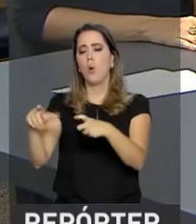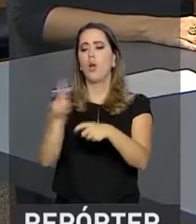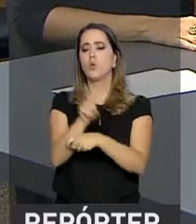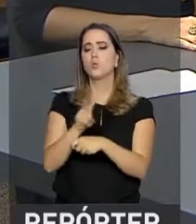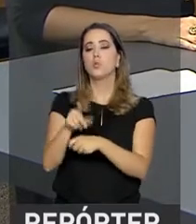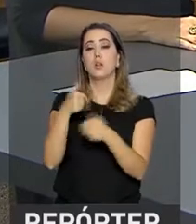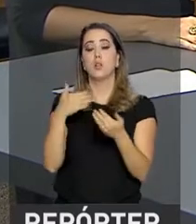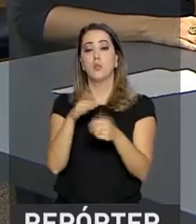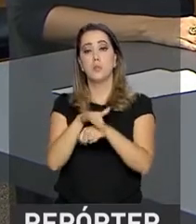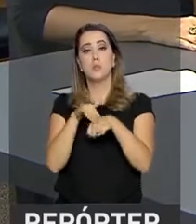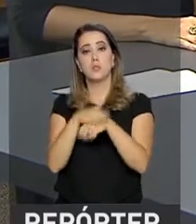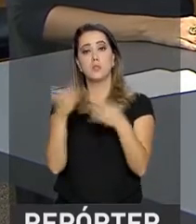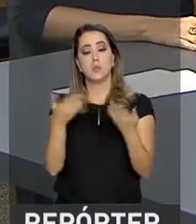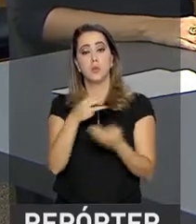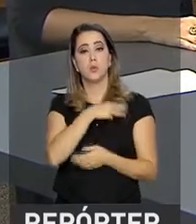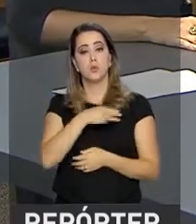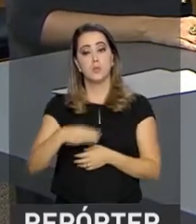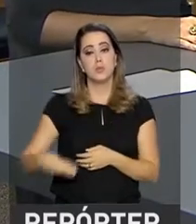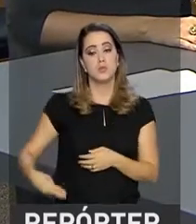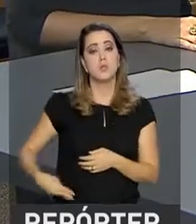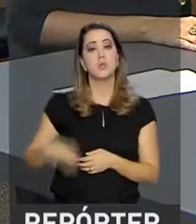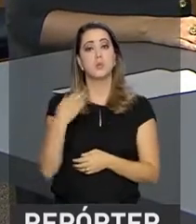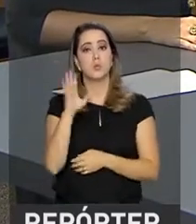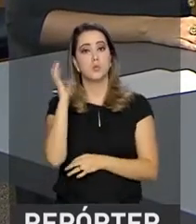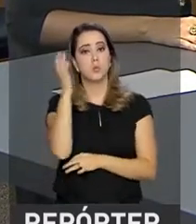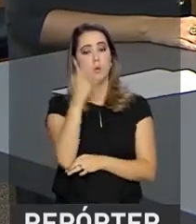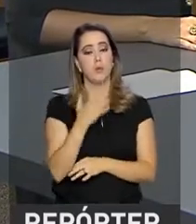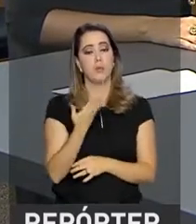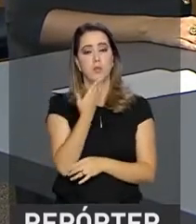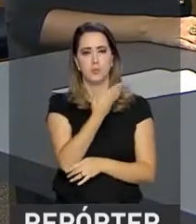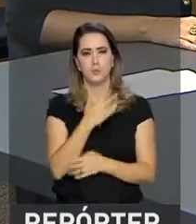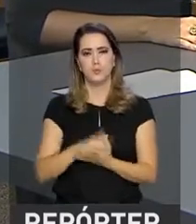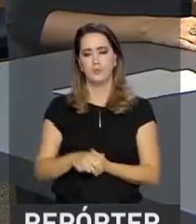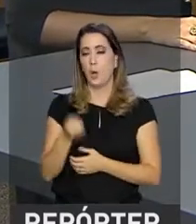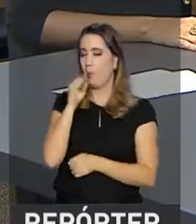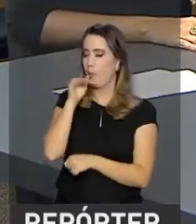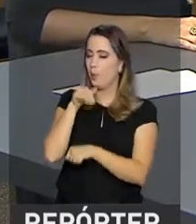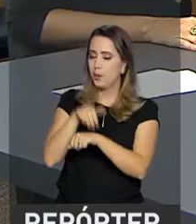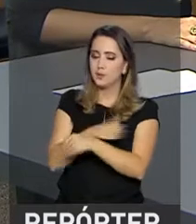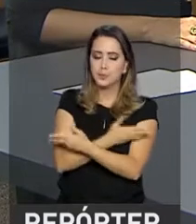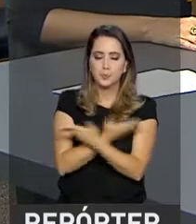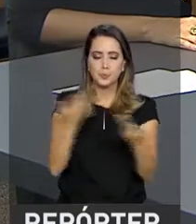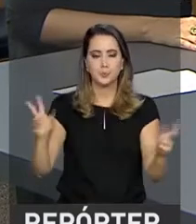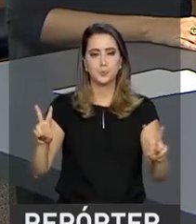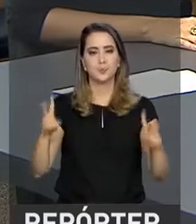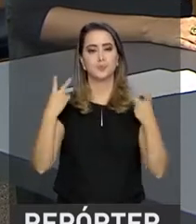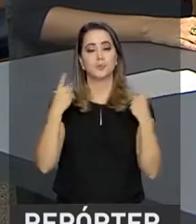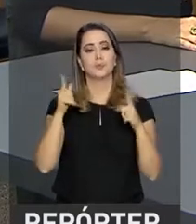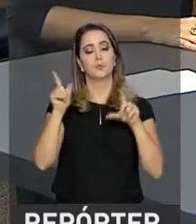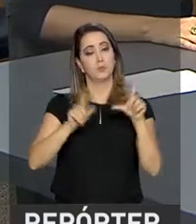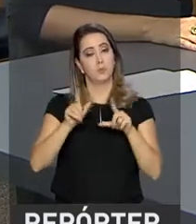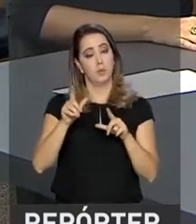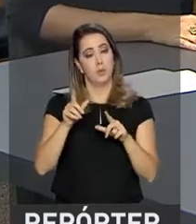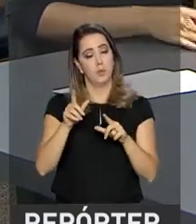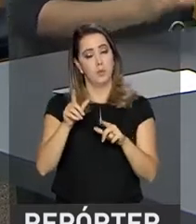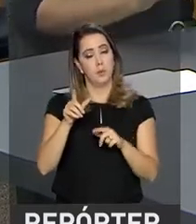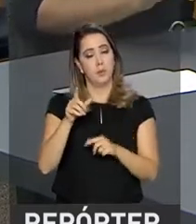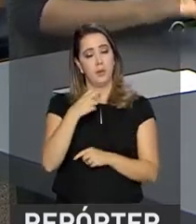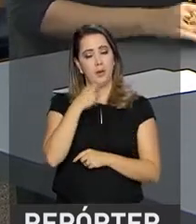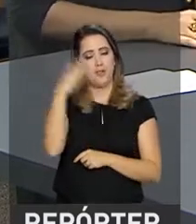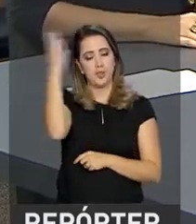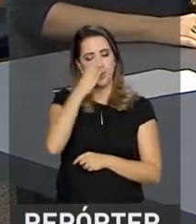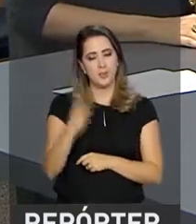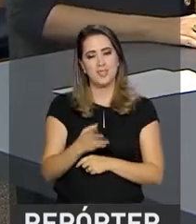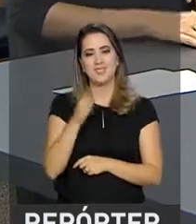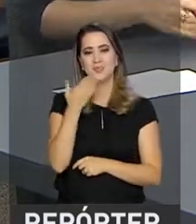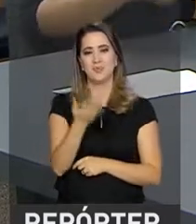do meio ambiente josé sarney filho boa noite ministra um boa noite boa noite amigos e amigos que estão me ouvindo aí pela voz do brasil o ministro explica que